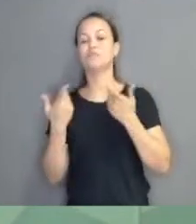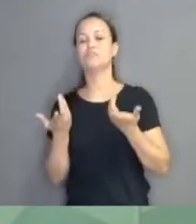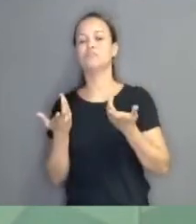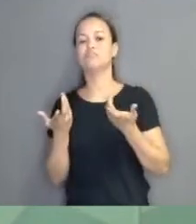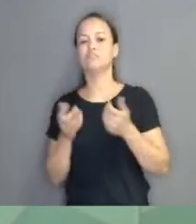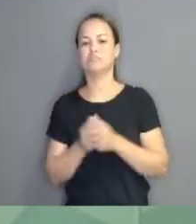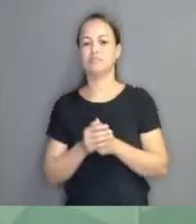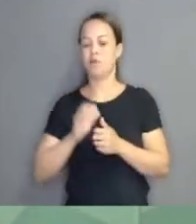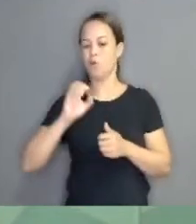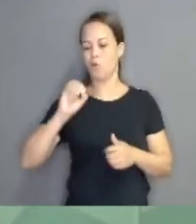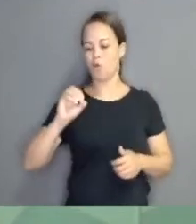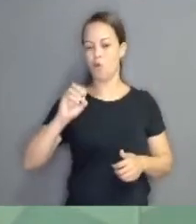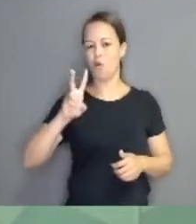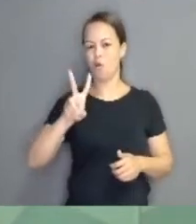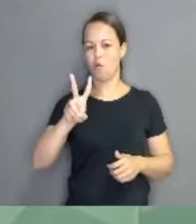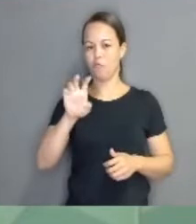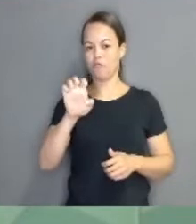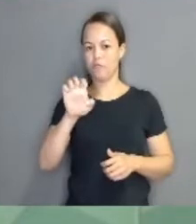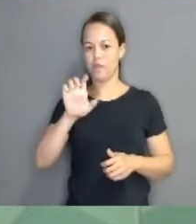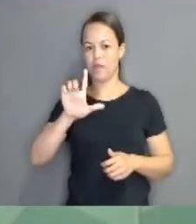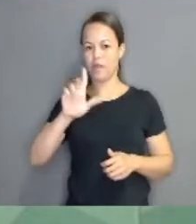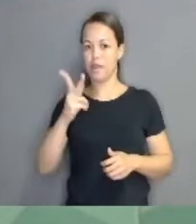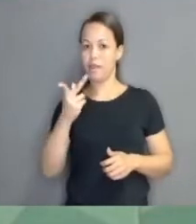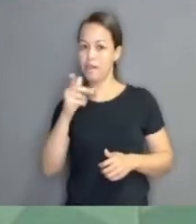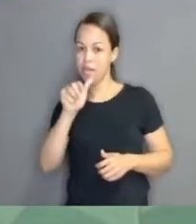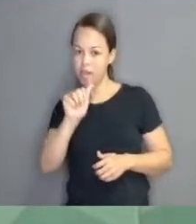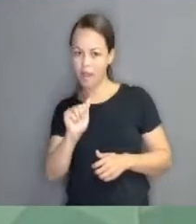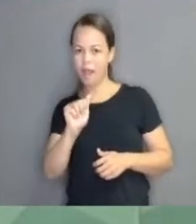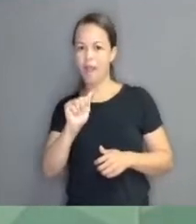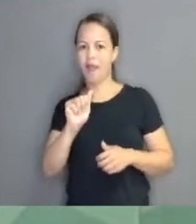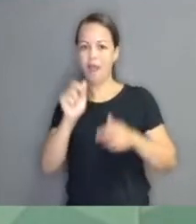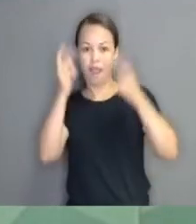essa ou V6